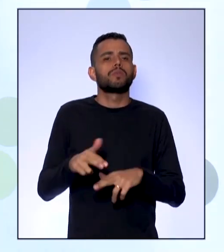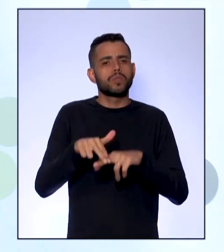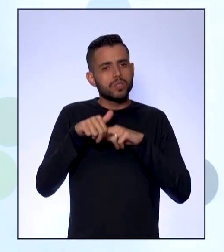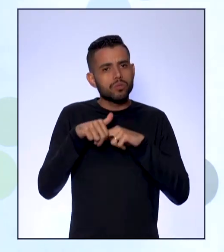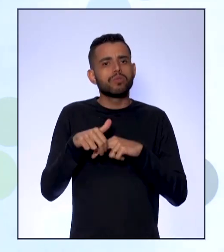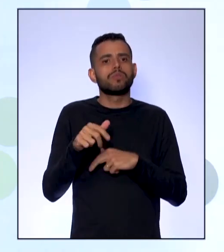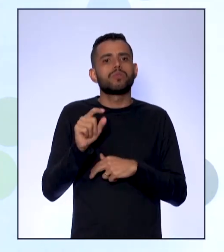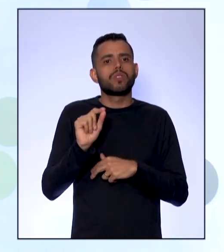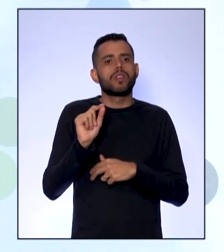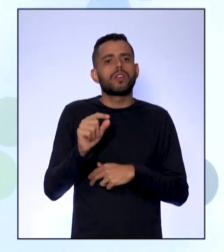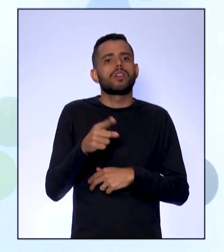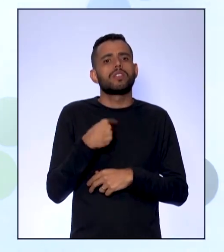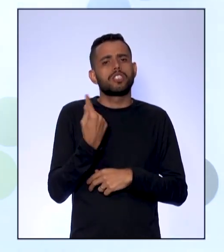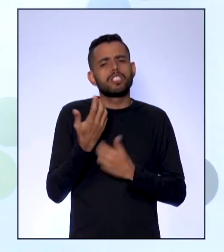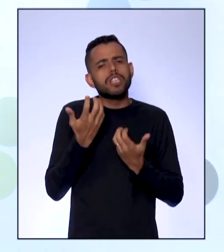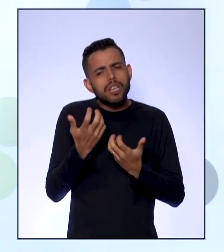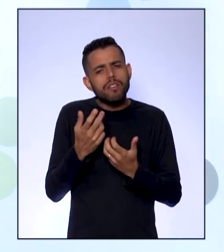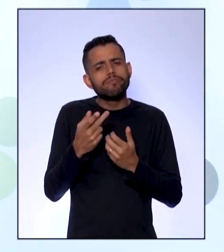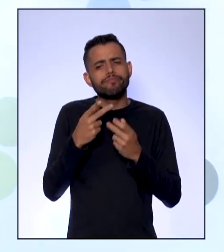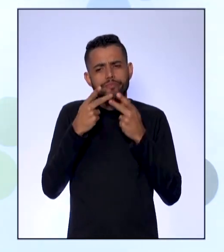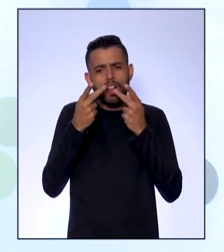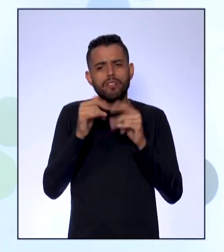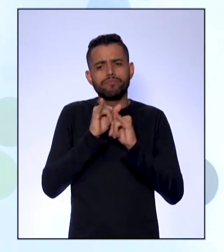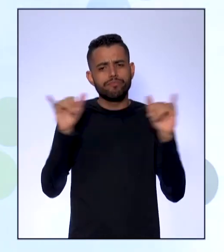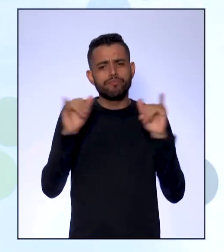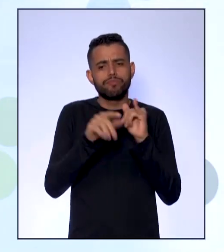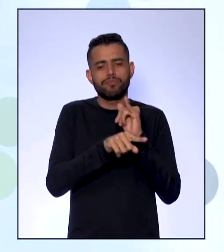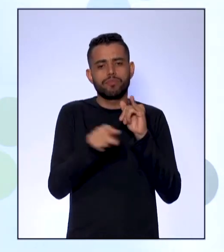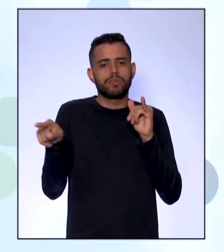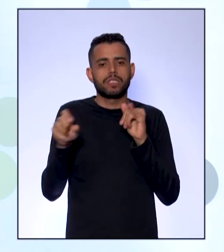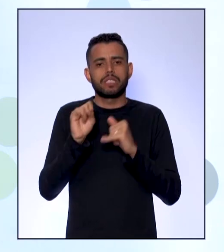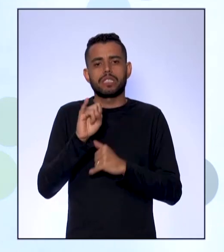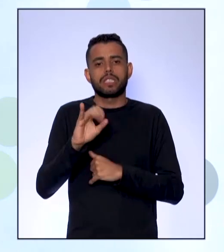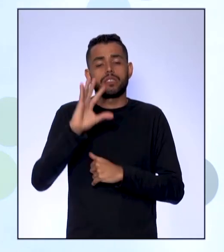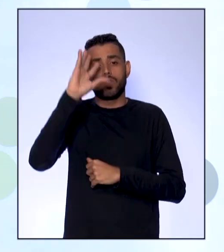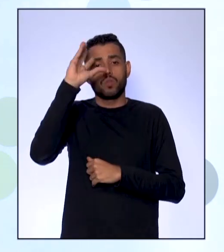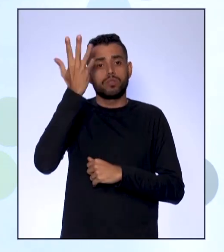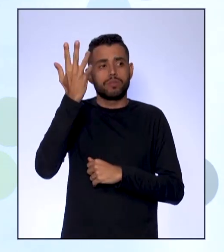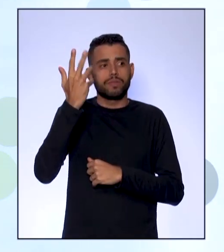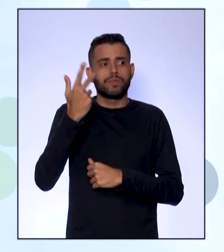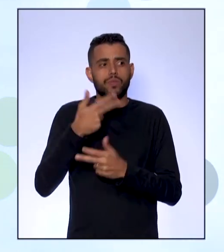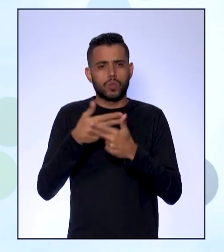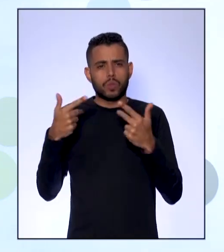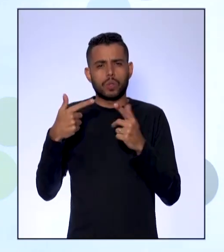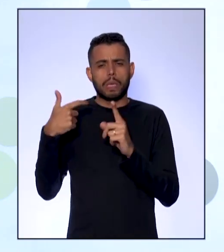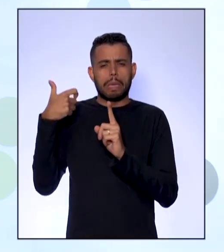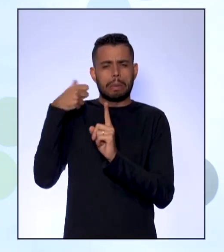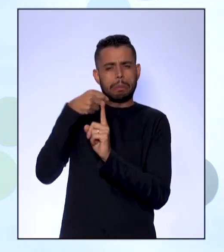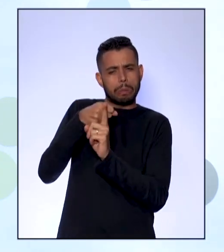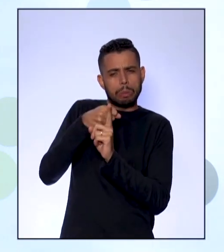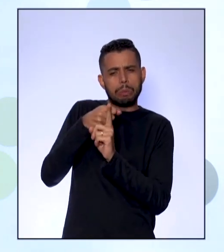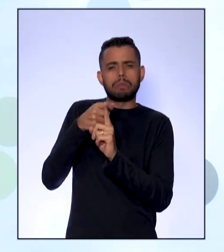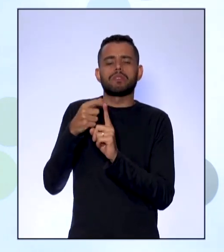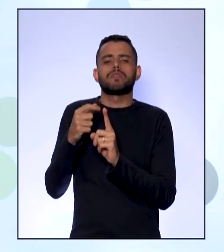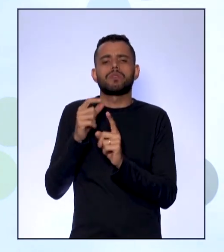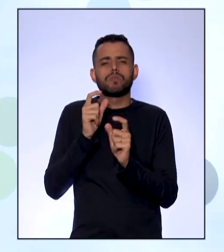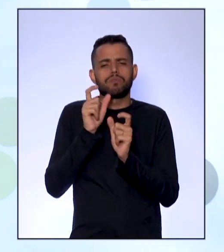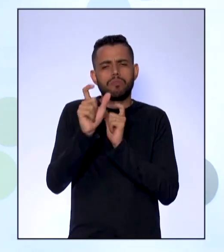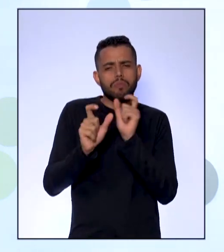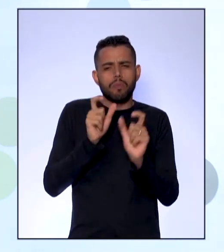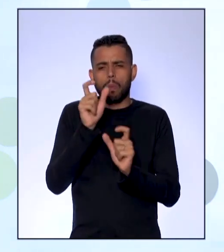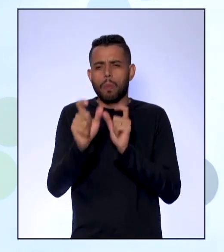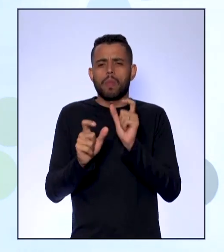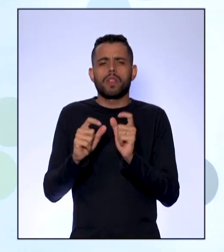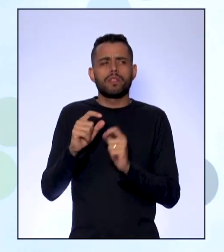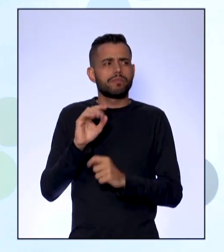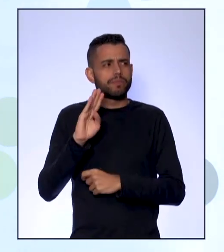também, a gente gostaria de falar para vocês que, se vocês se depararem com situações de bullying, se você vê algum comentário que é uma fake news, você